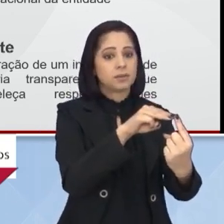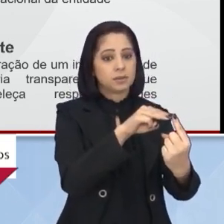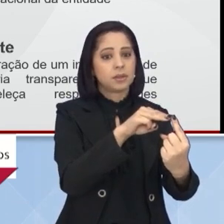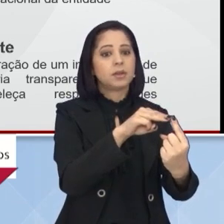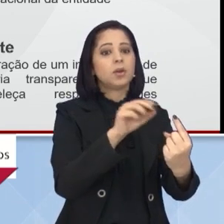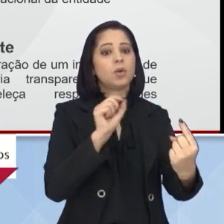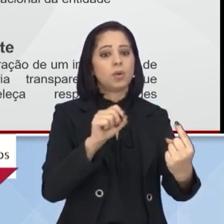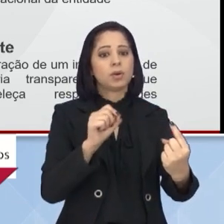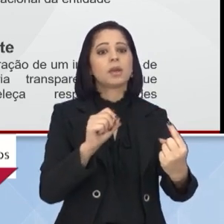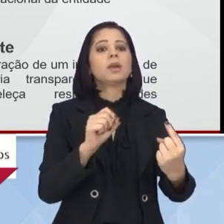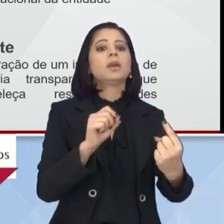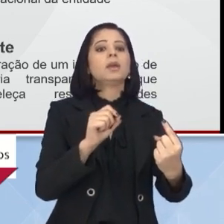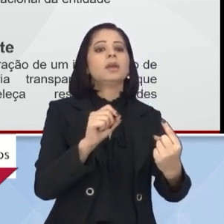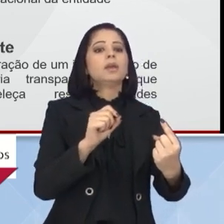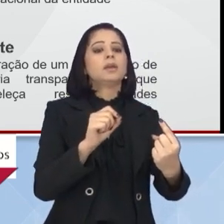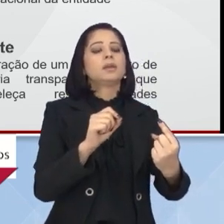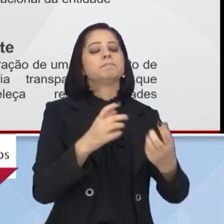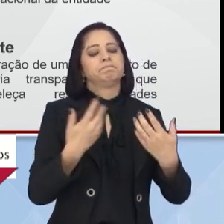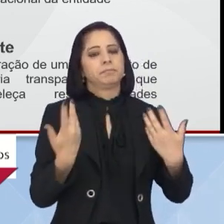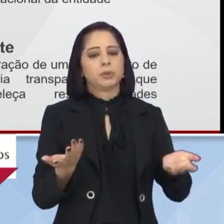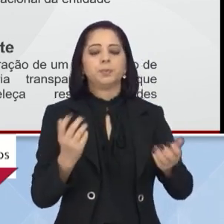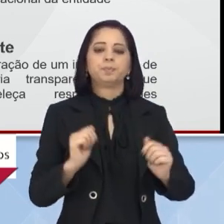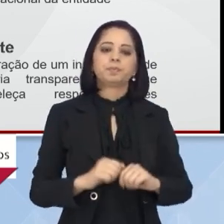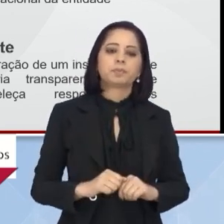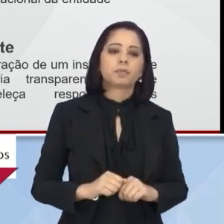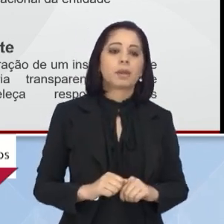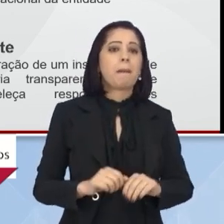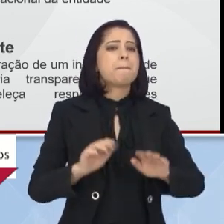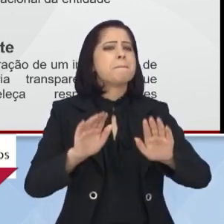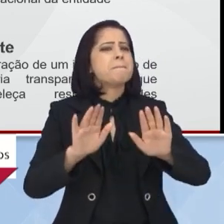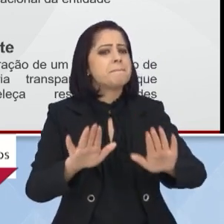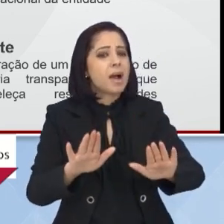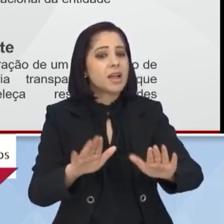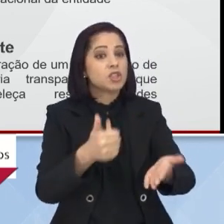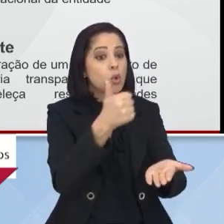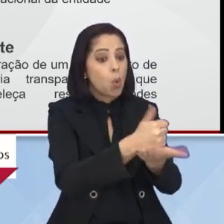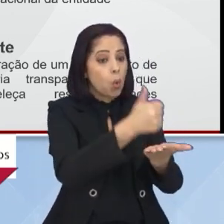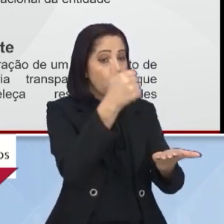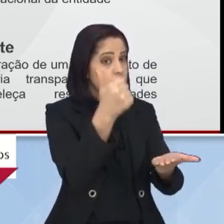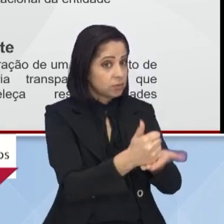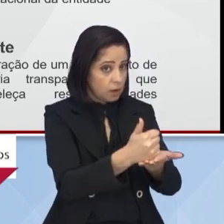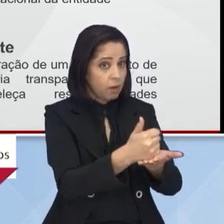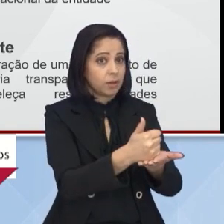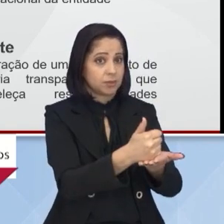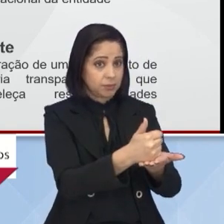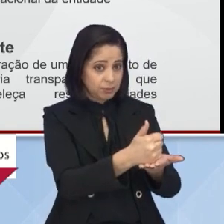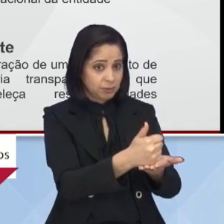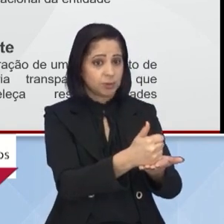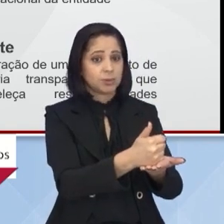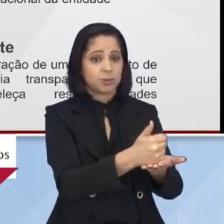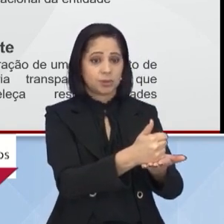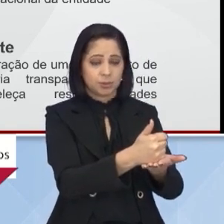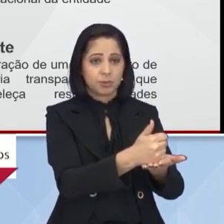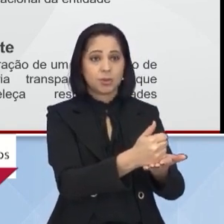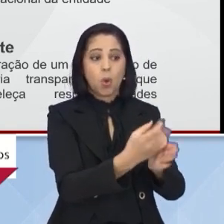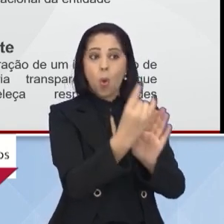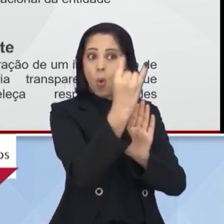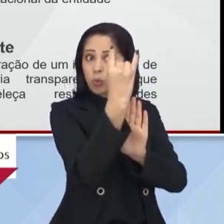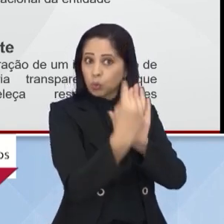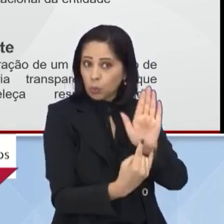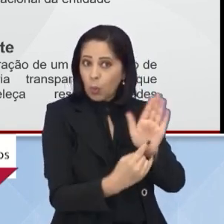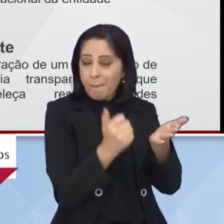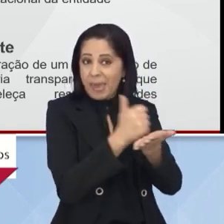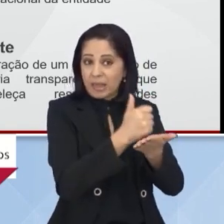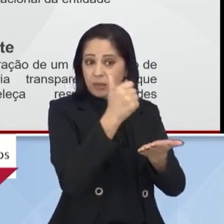entrega e a efetividade daquela política só que o contrato de gestão que é o instrumento de